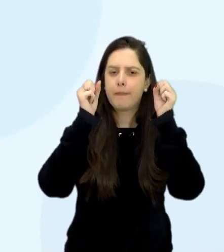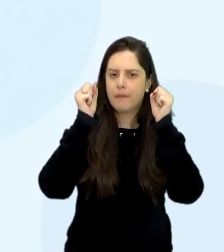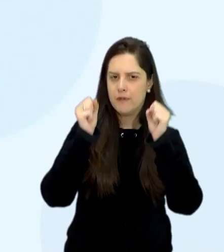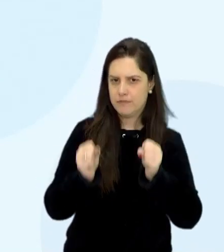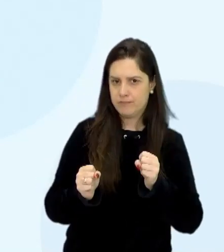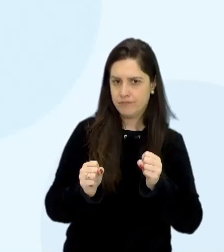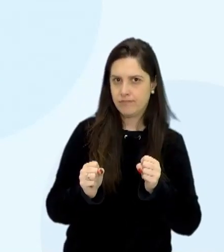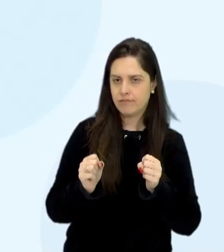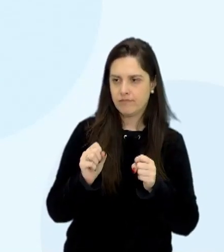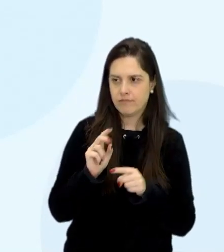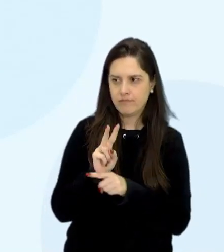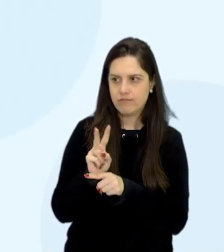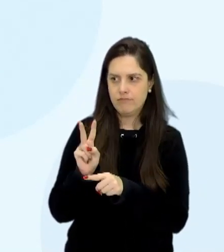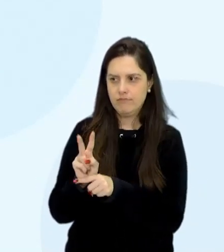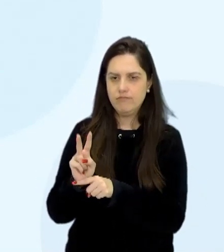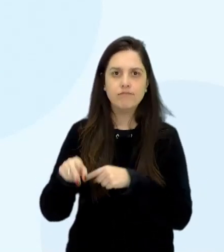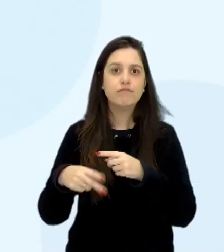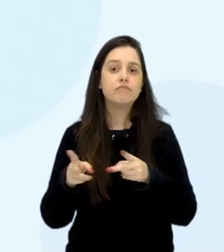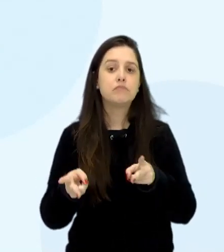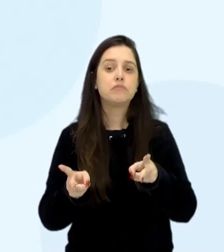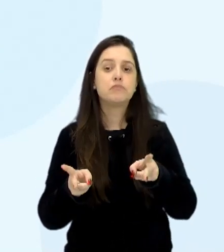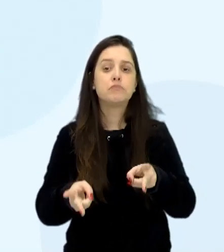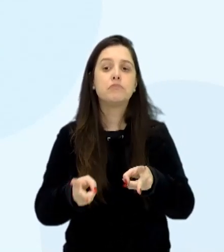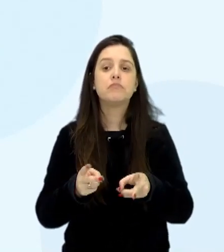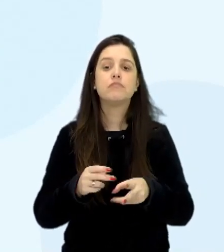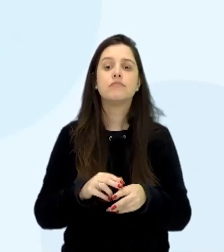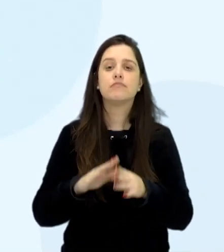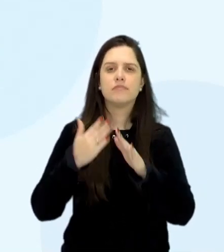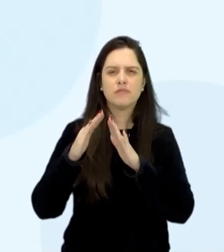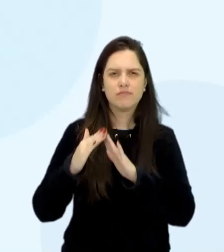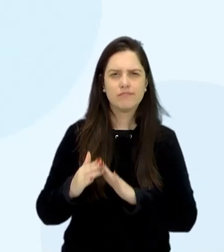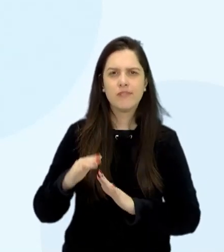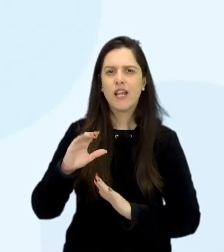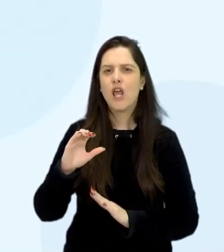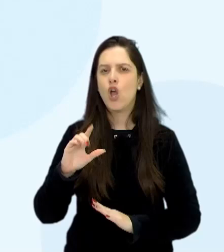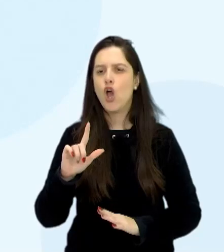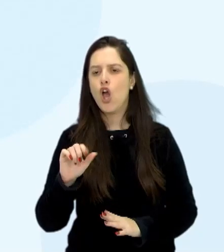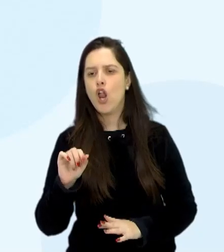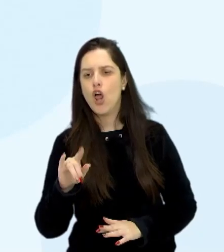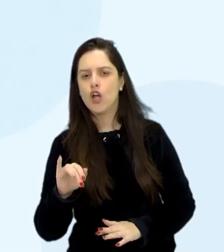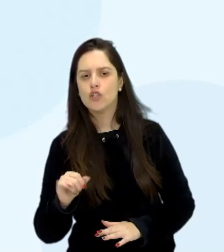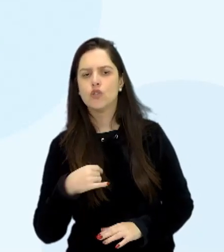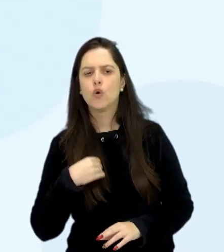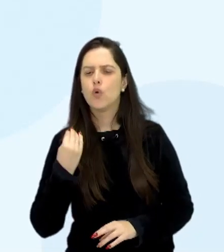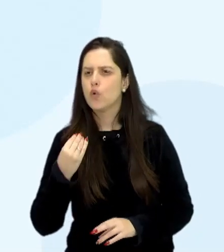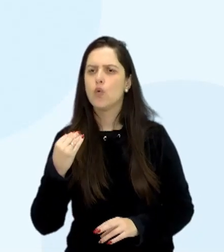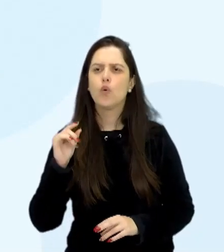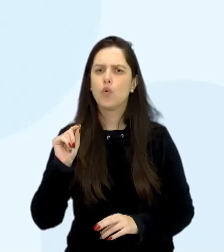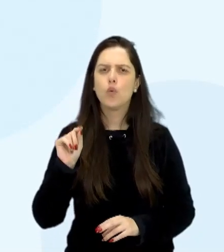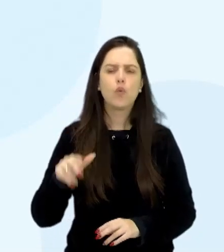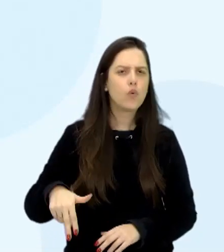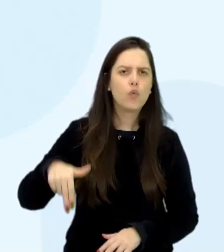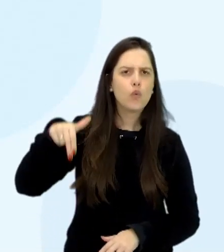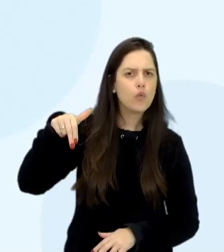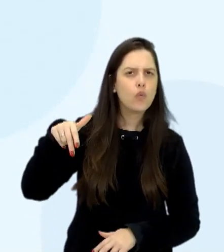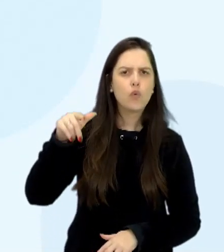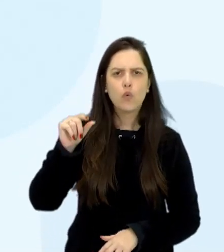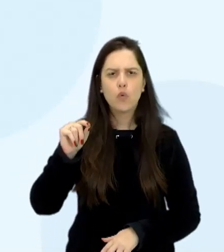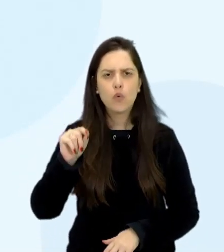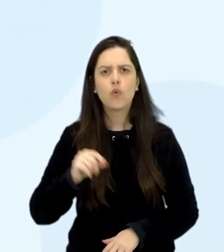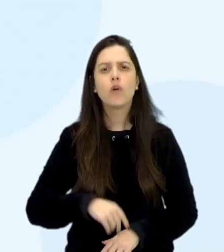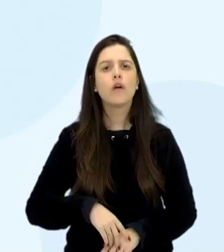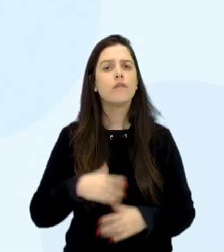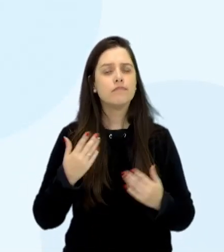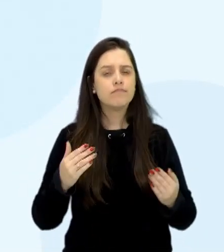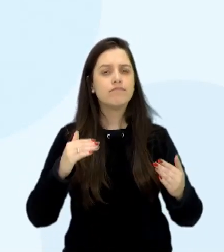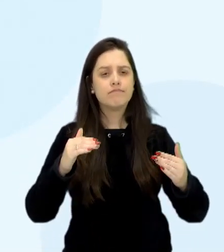poderá prever consequências de desastres ecológicos como o que está ocorrendo no Nordeste. Então esse texto é do